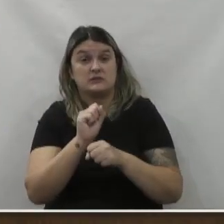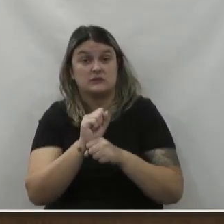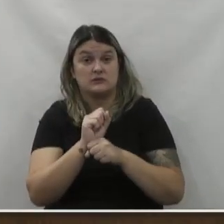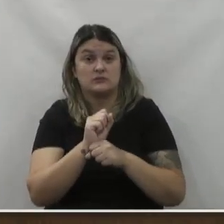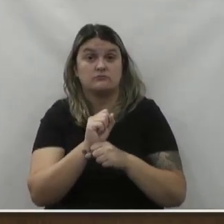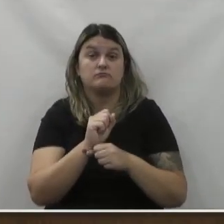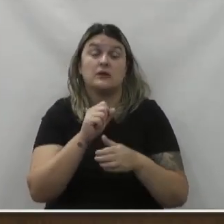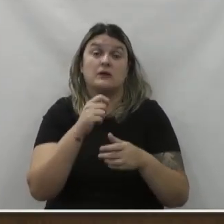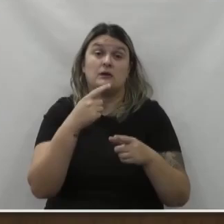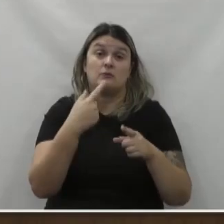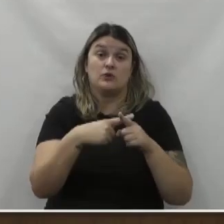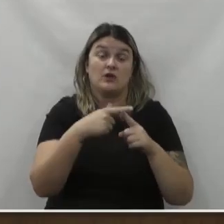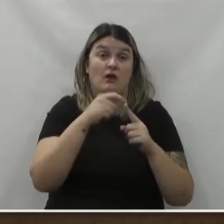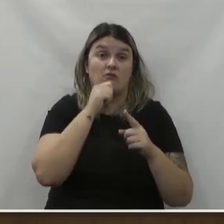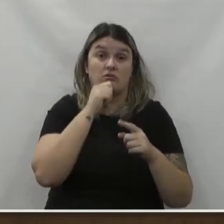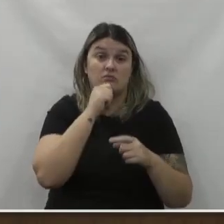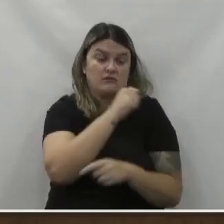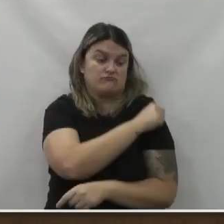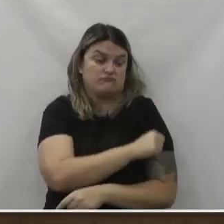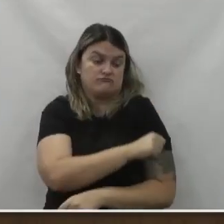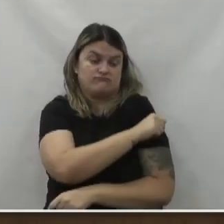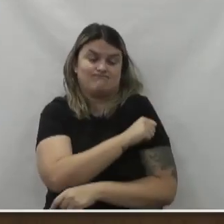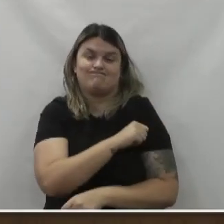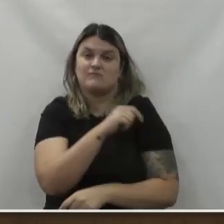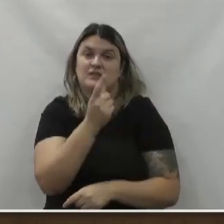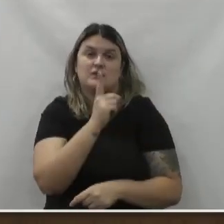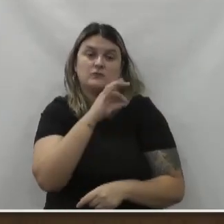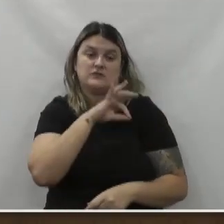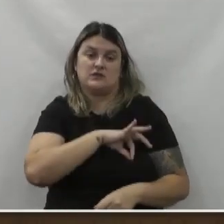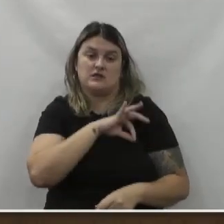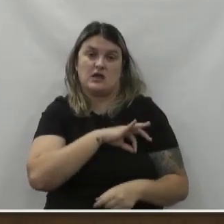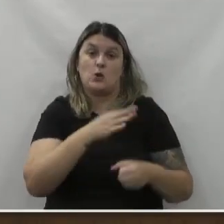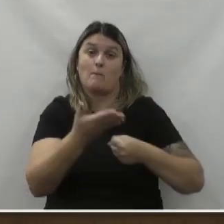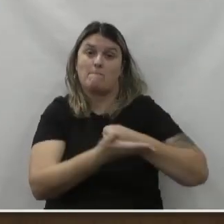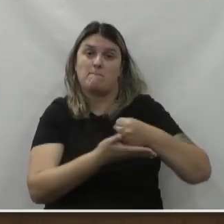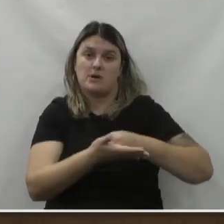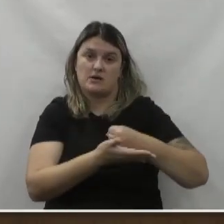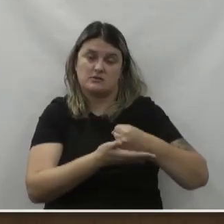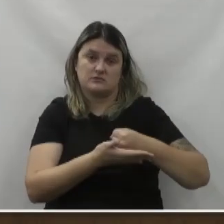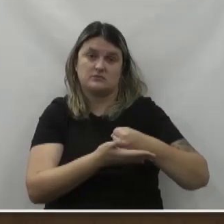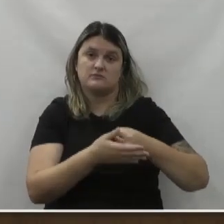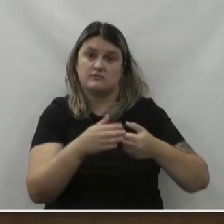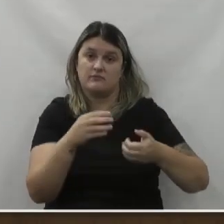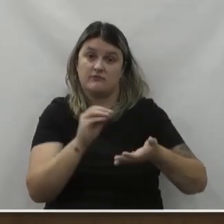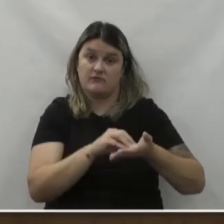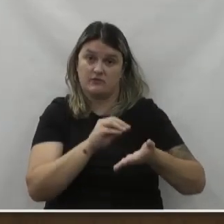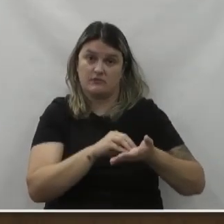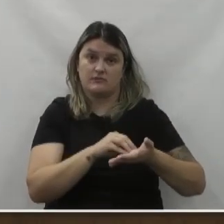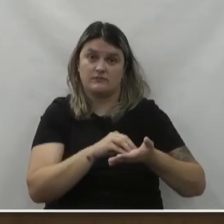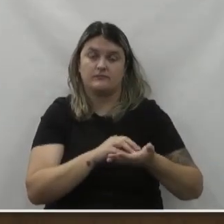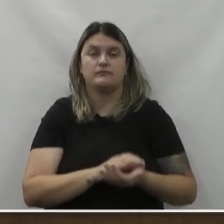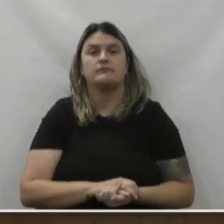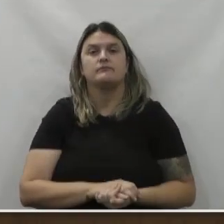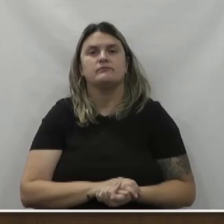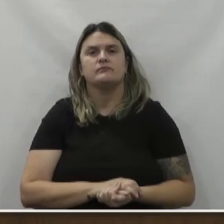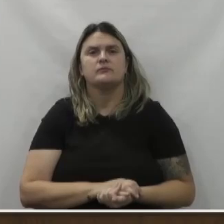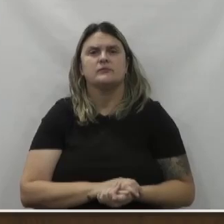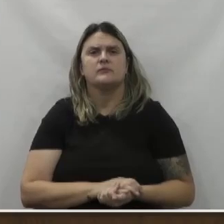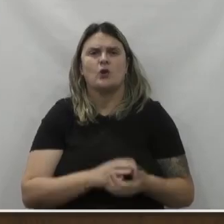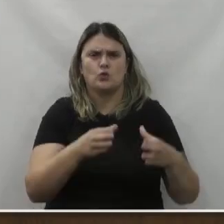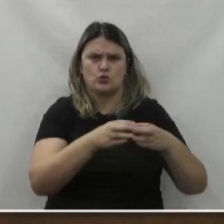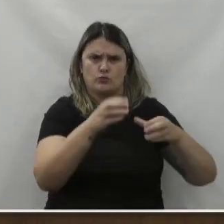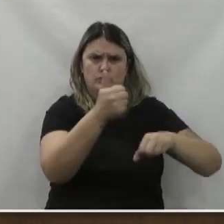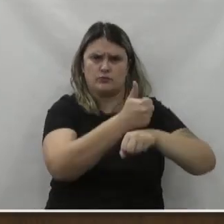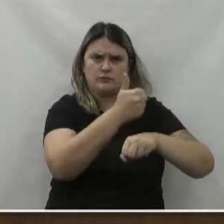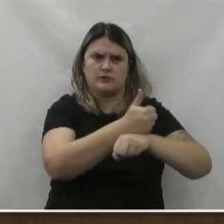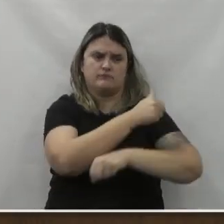das enfermeiras e técnicas de enfermagem que ali prestam serviços. Justificativo. A categoria da enfermagem é